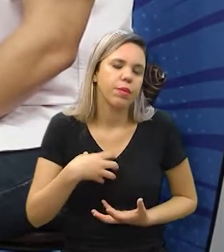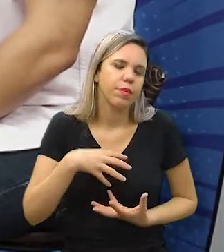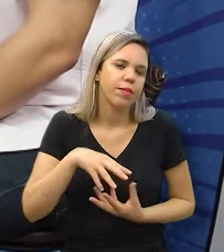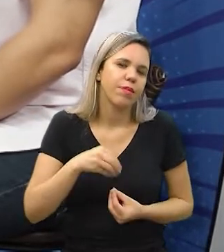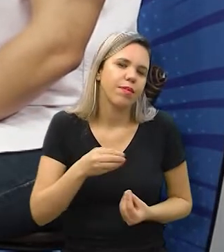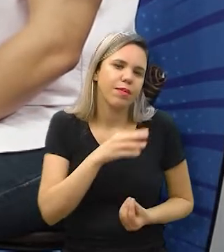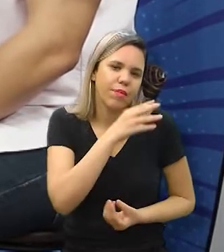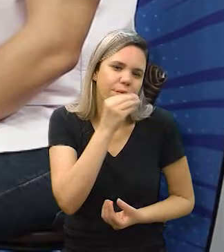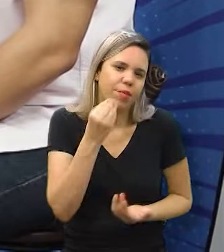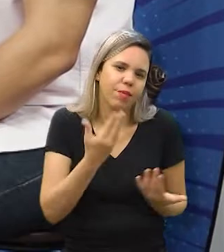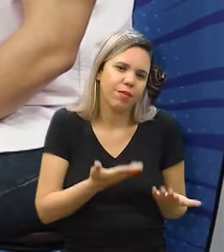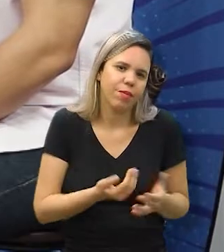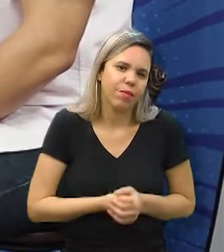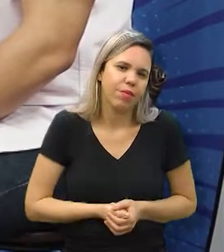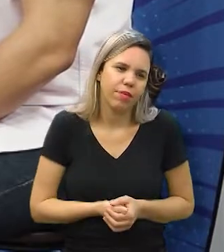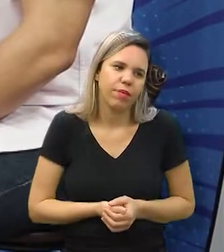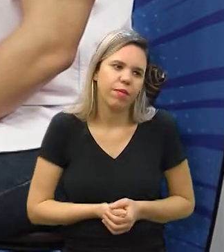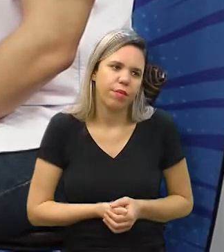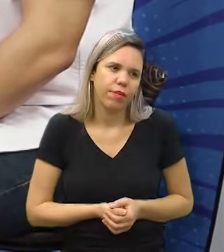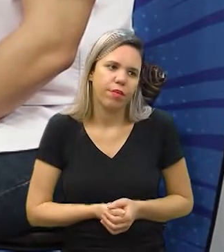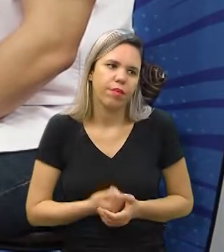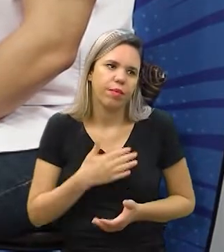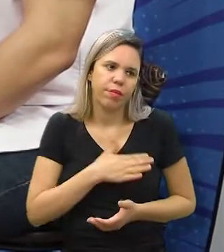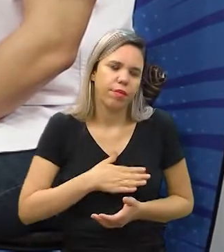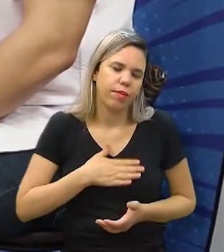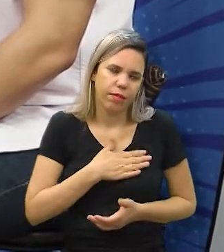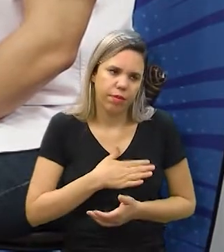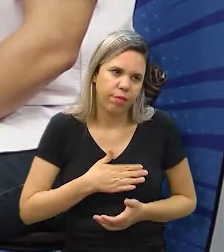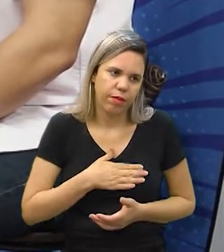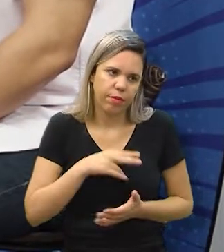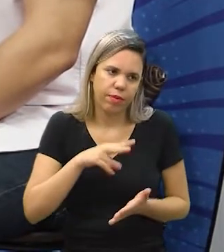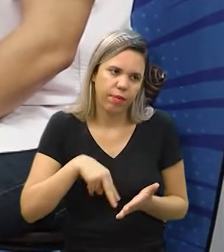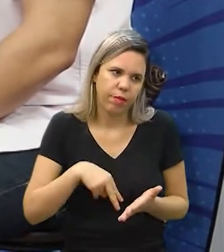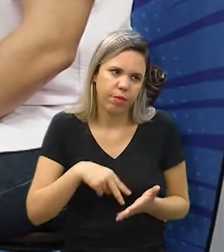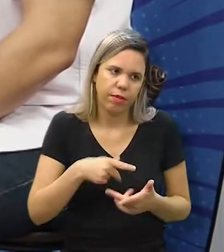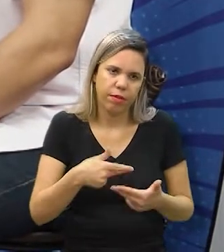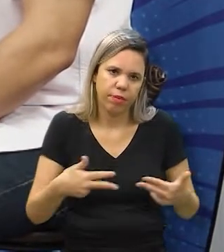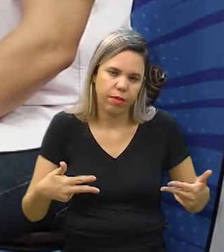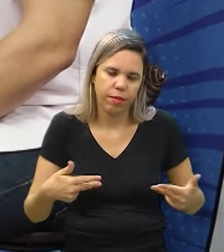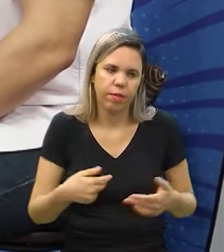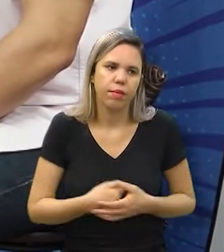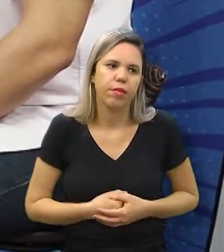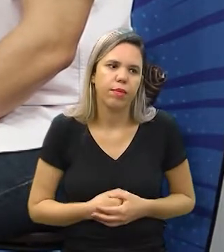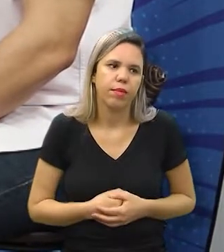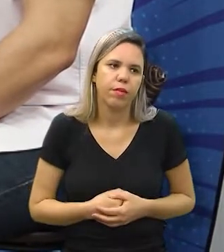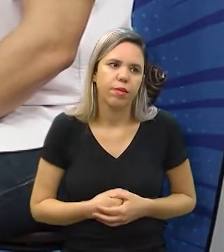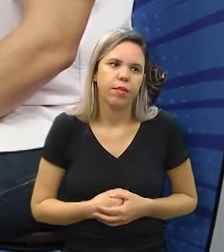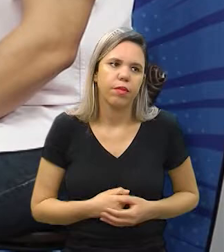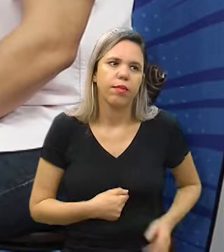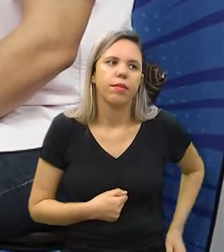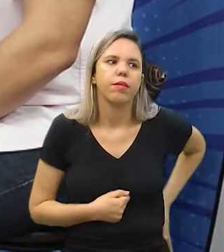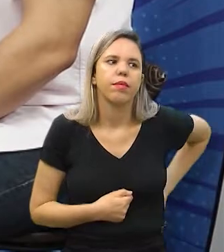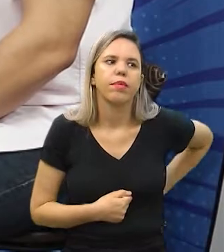bem adolescente. Gosto muito leio diversas coisas, né?